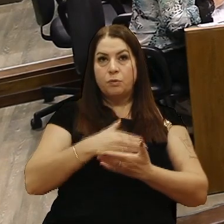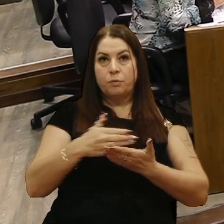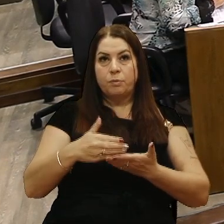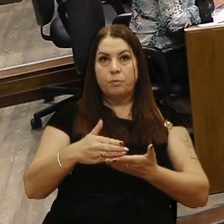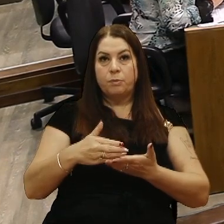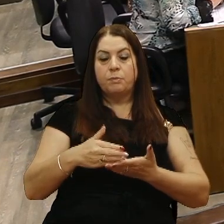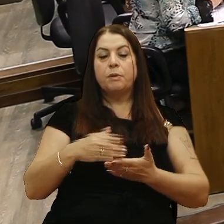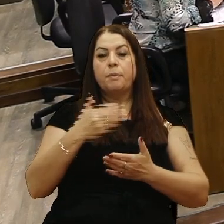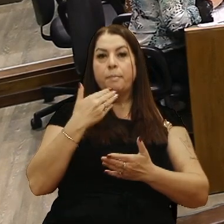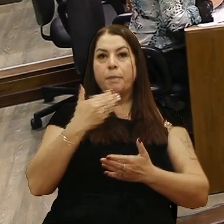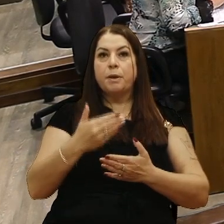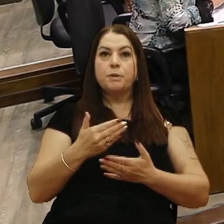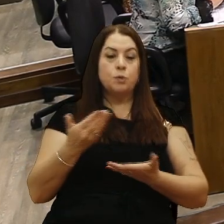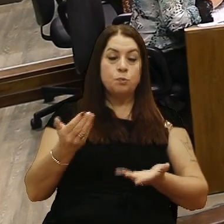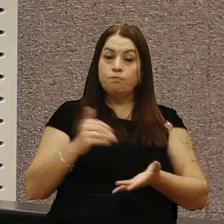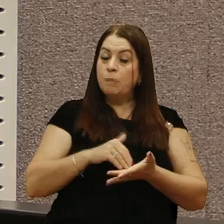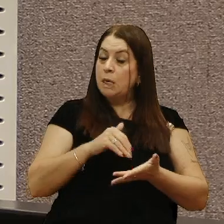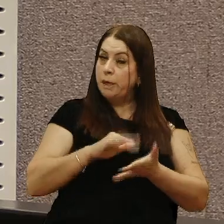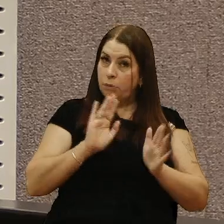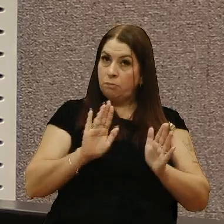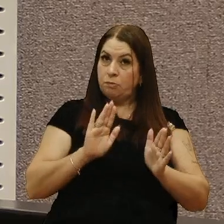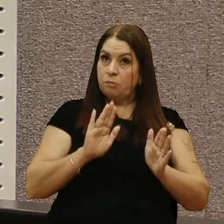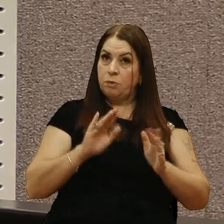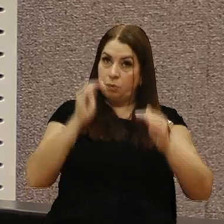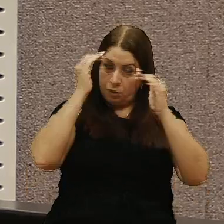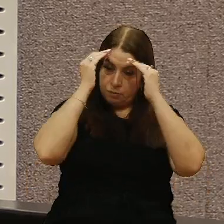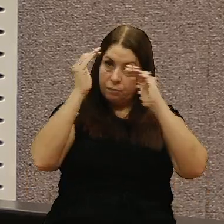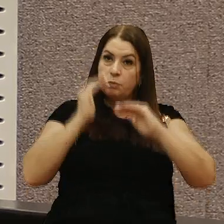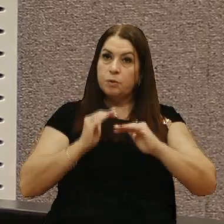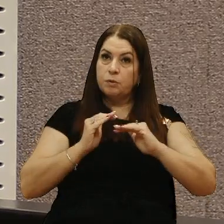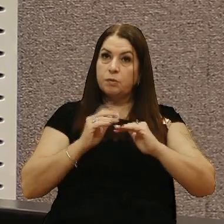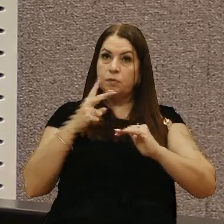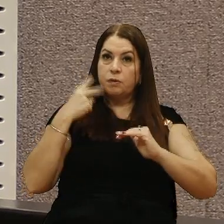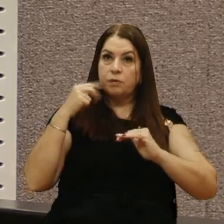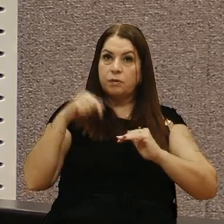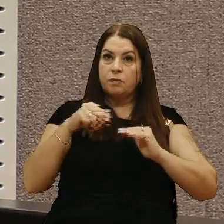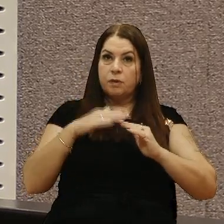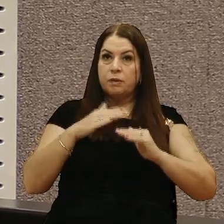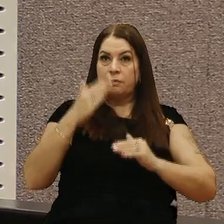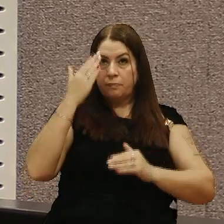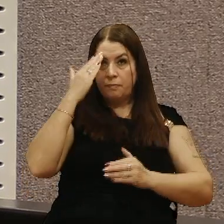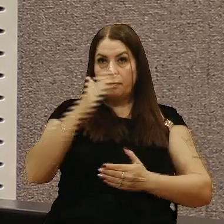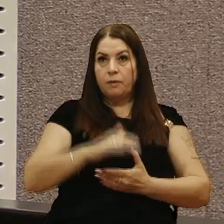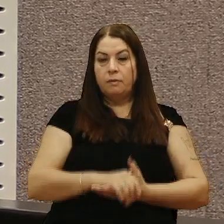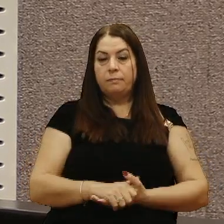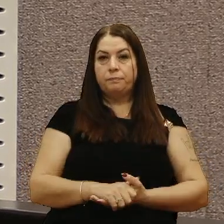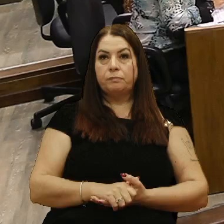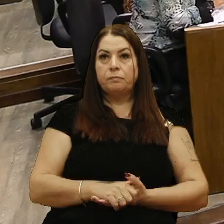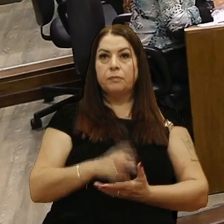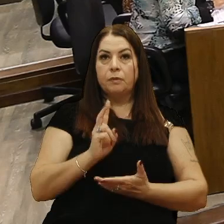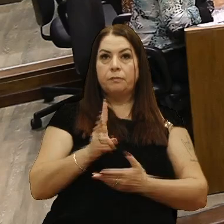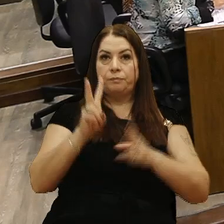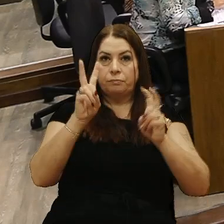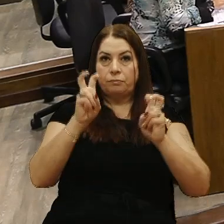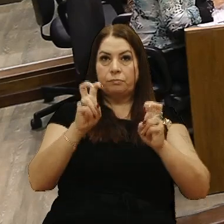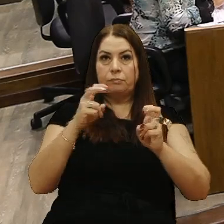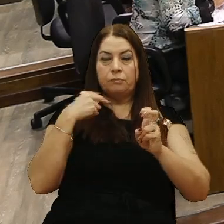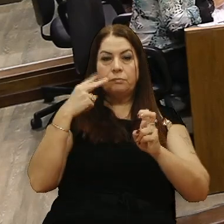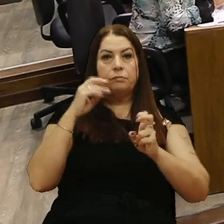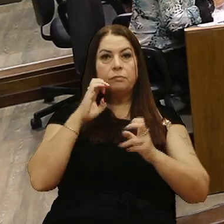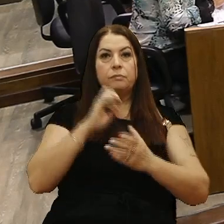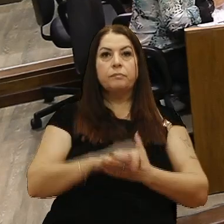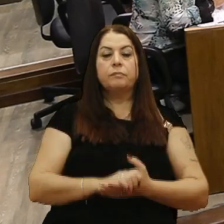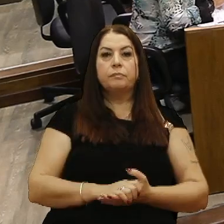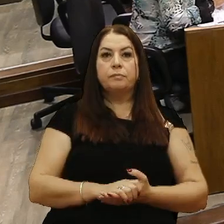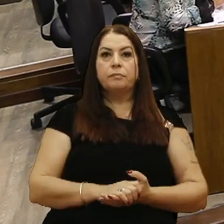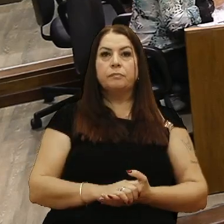presidente, e eu peço, no mínimo, respeito a um vereador desta casa. Obrigado, vereador. Segue no tema, vereador Estela. Então, eu